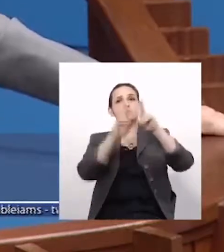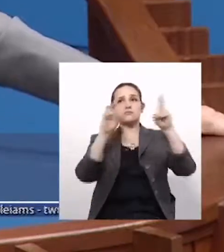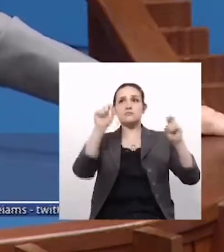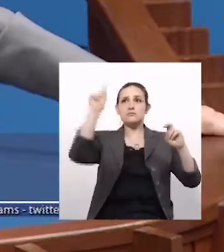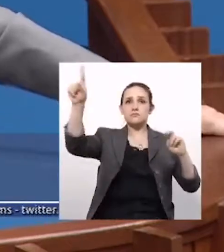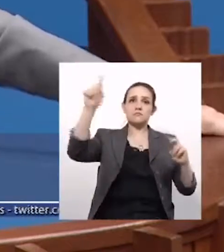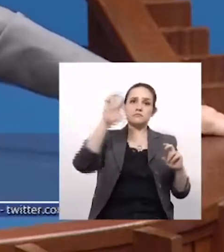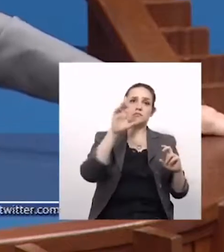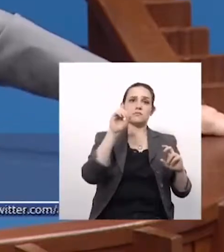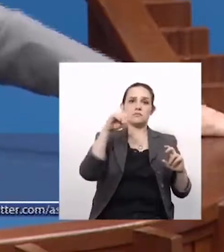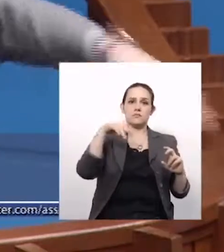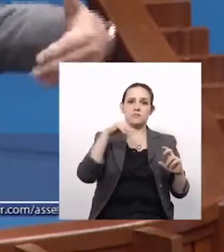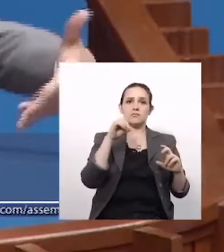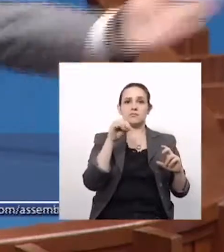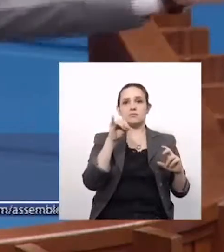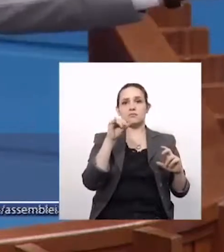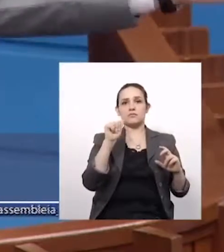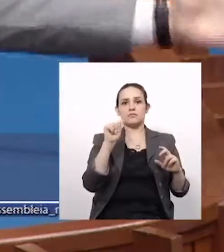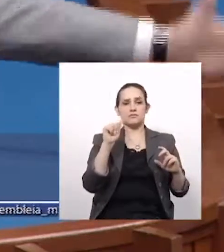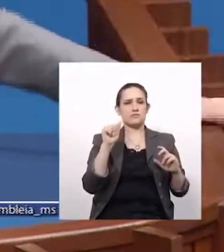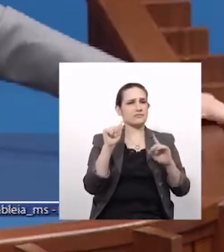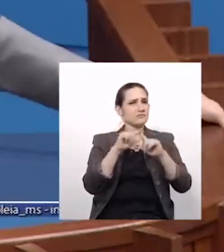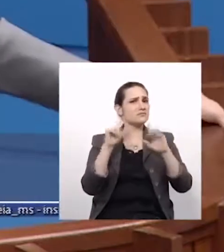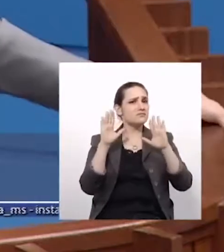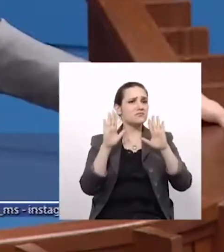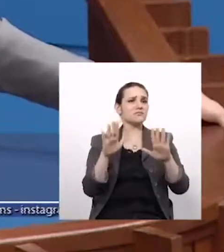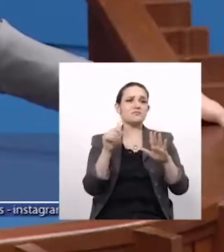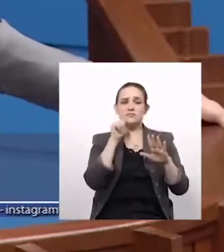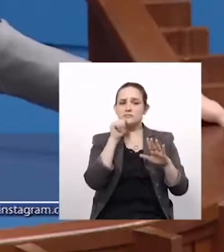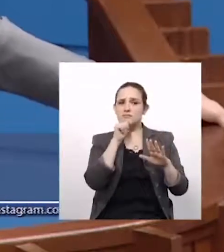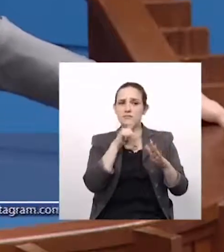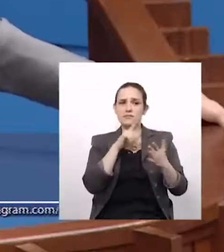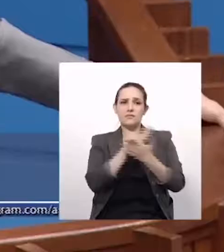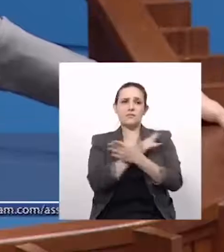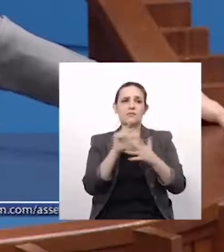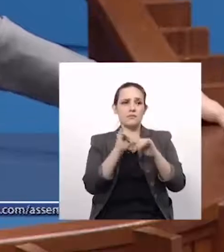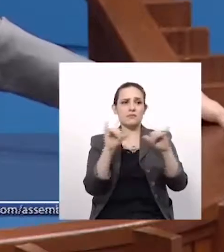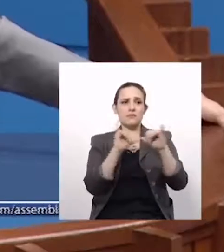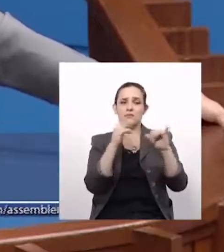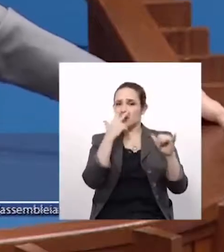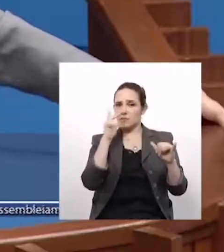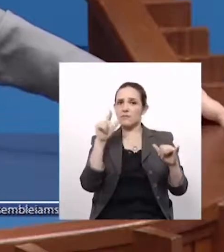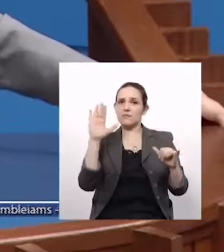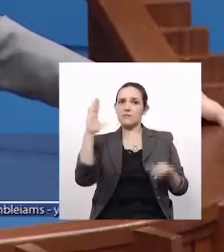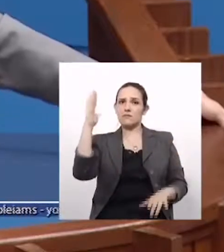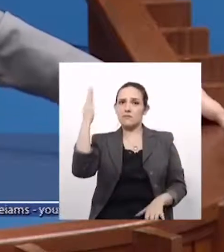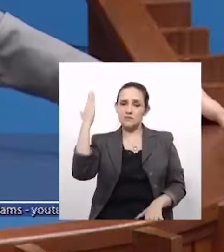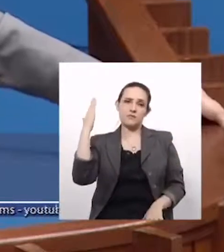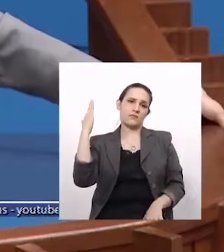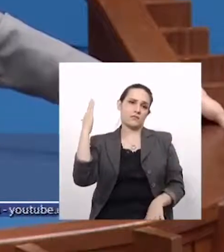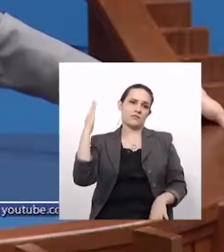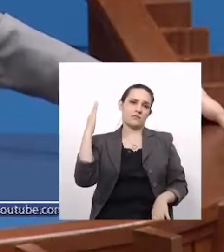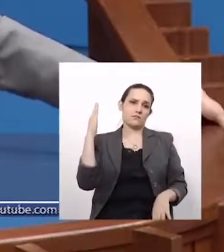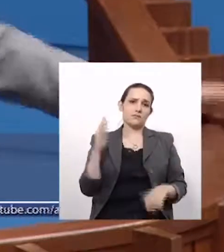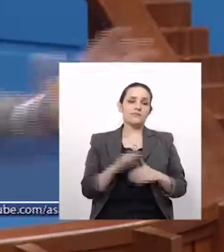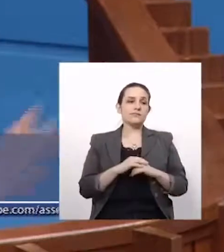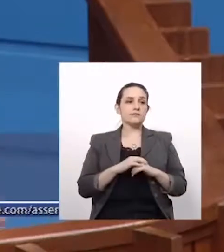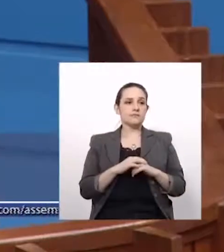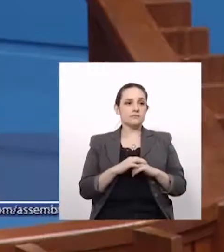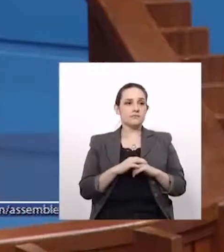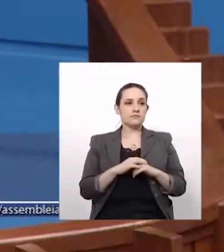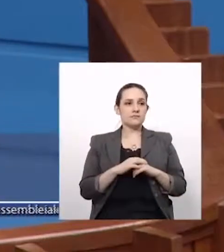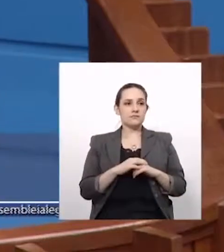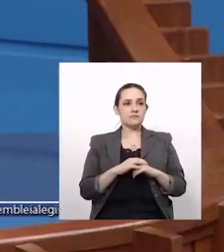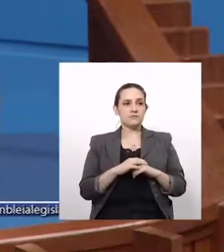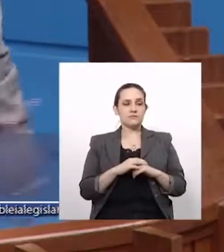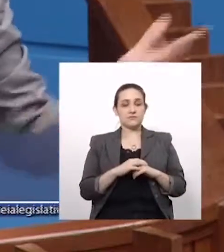está sendo questionado, inclusive, informações que poderiam se tratar de fake news, a informação trazida de Rondônia.